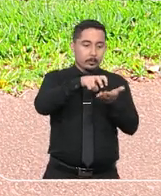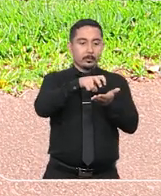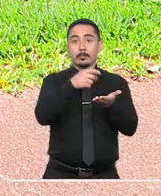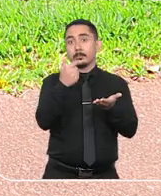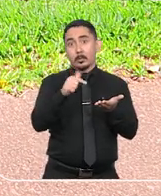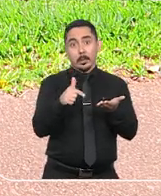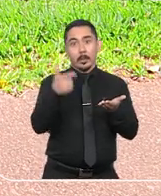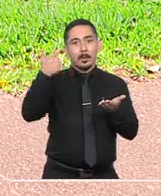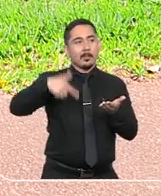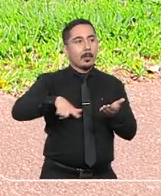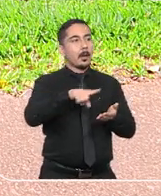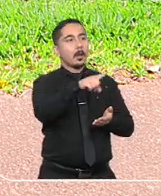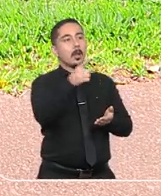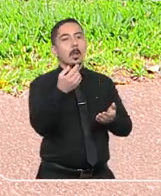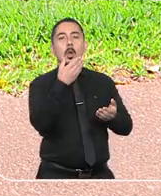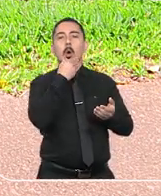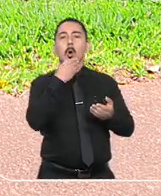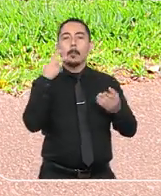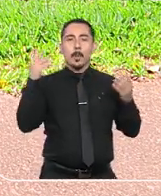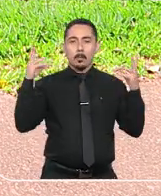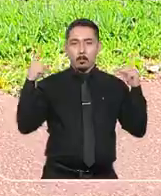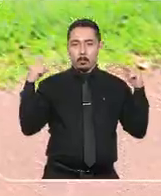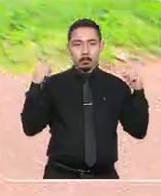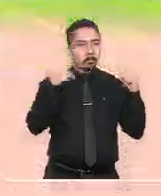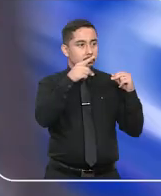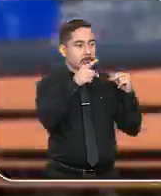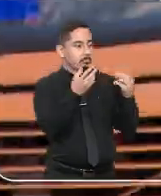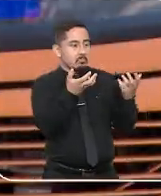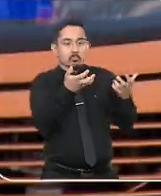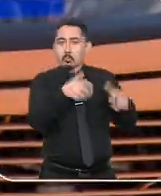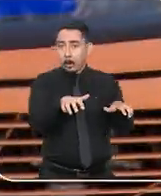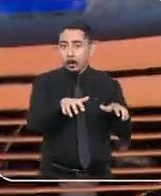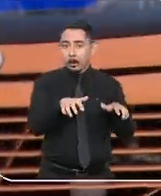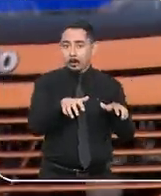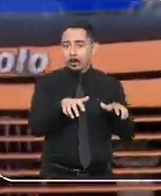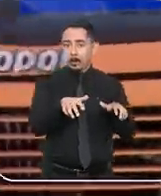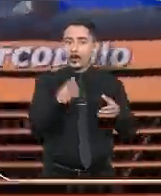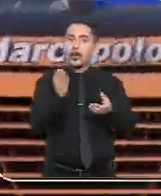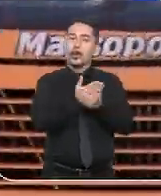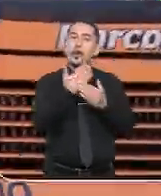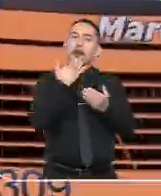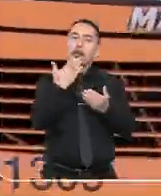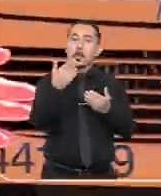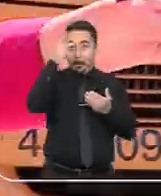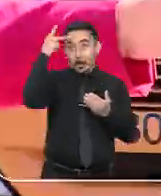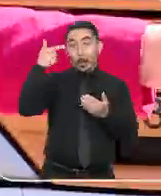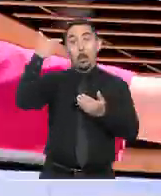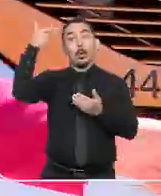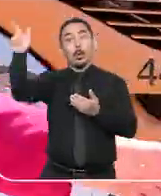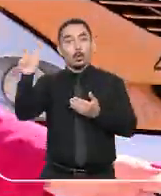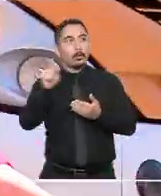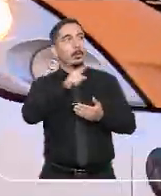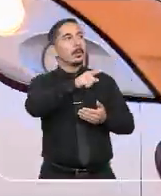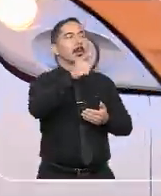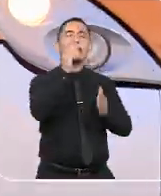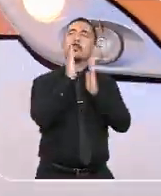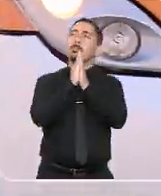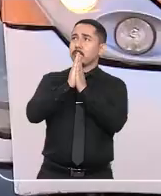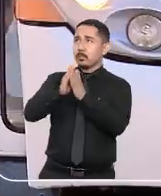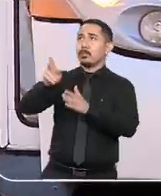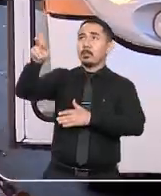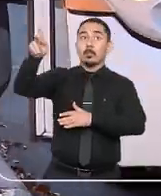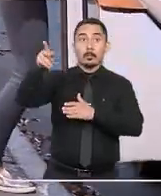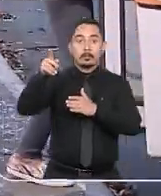ônibus e a recusa de motoristas a parar no ponto. Segundo o processo, ele pedia para outra pessoa fazer o sinal e